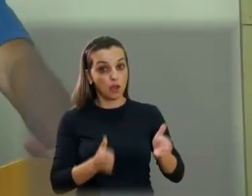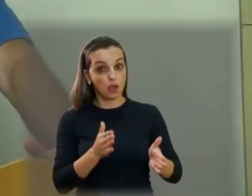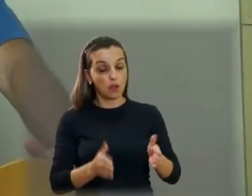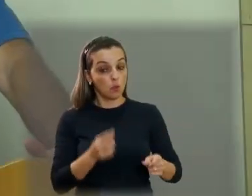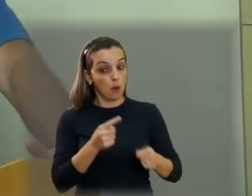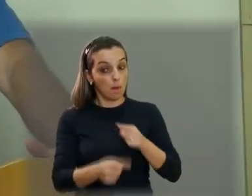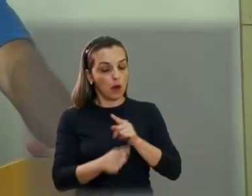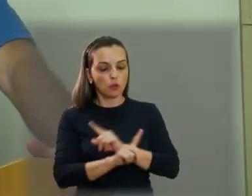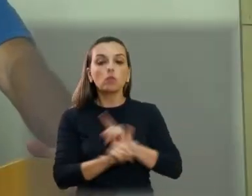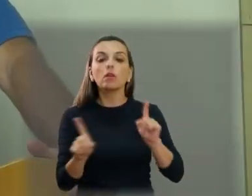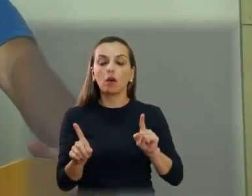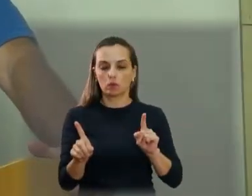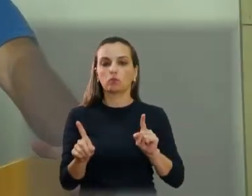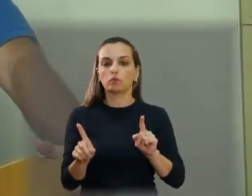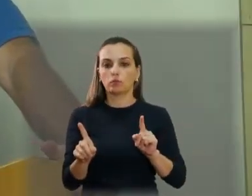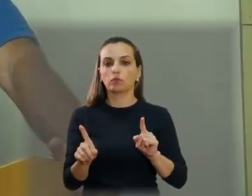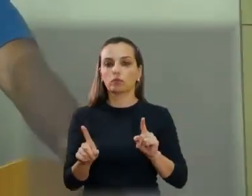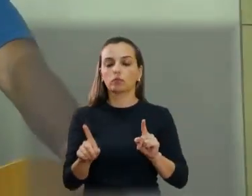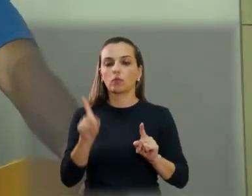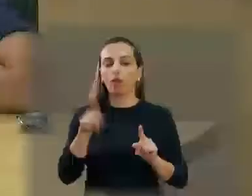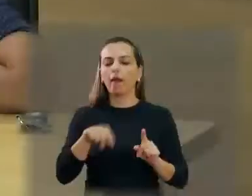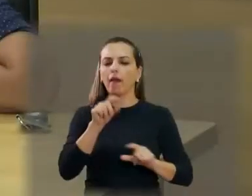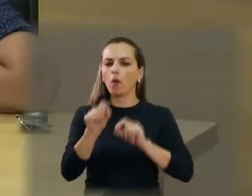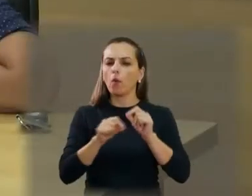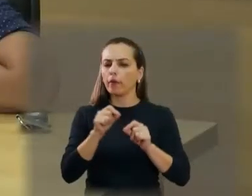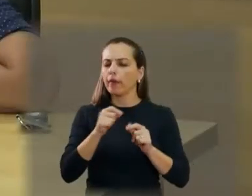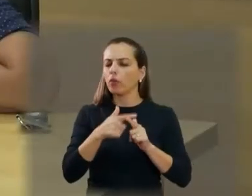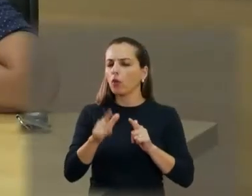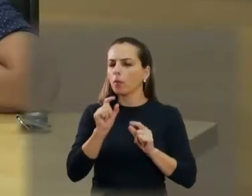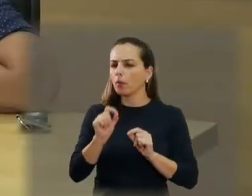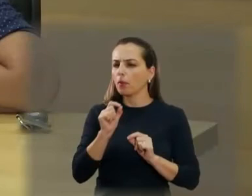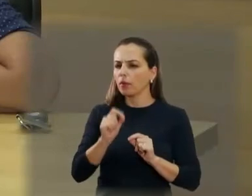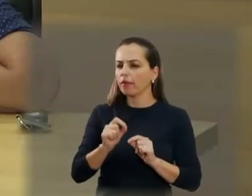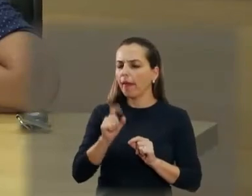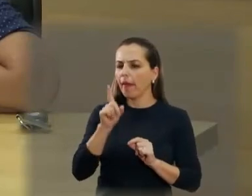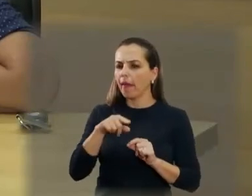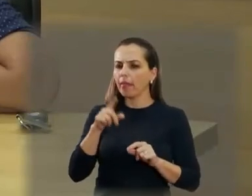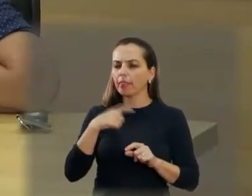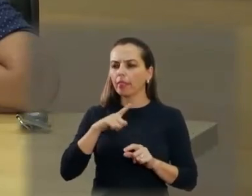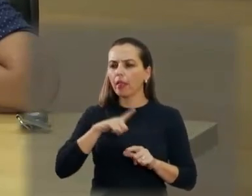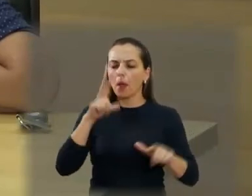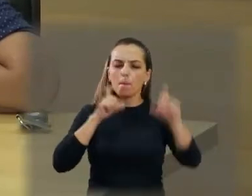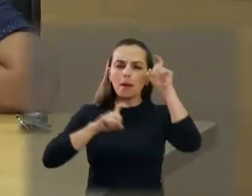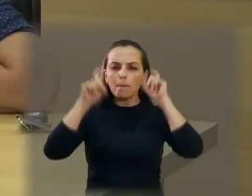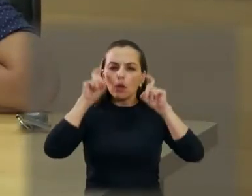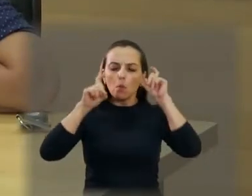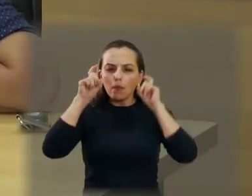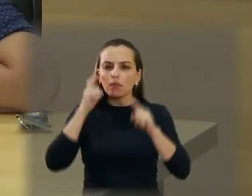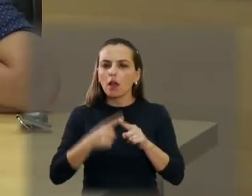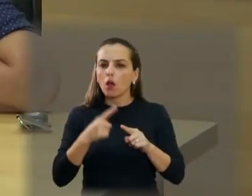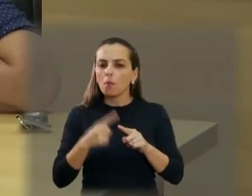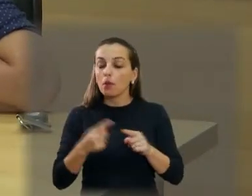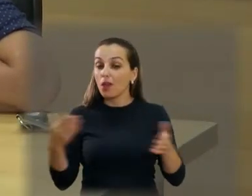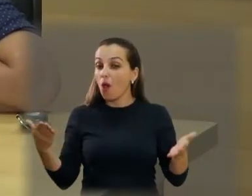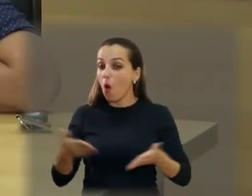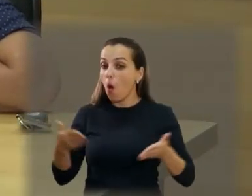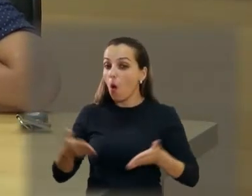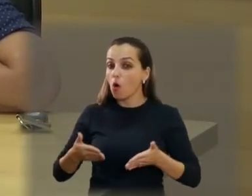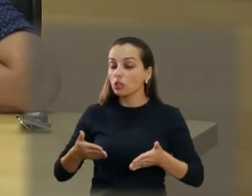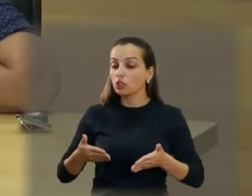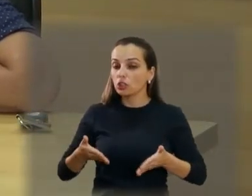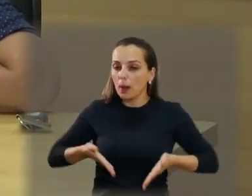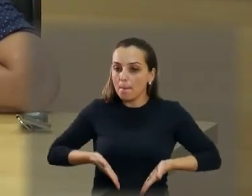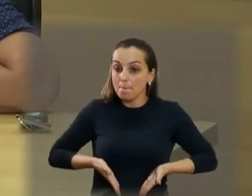me lembro. Eu acho que o que a Itaiana está se referindo é que houve uma preocupação, porque hoje o parto entrou